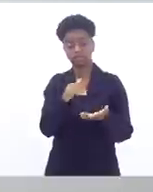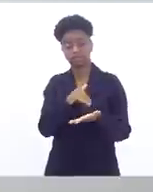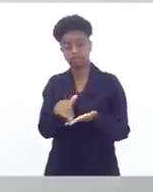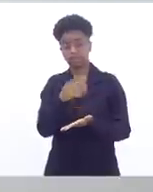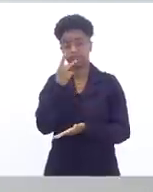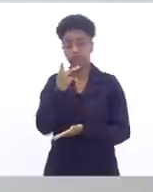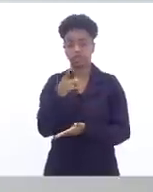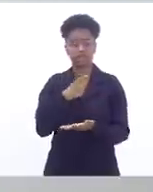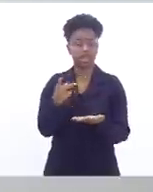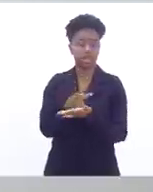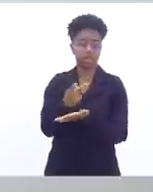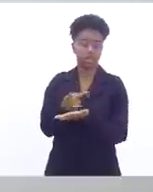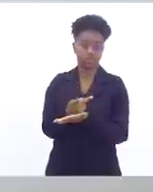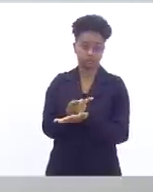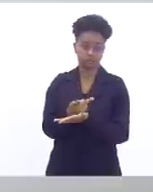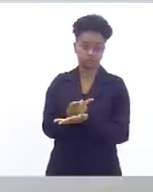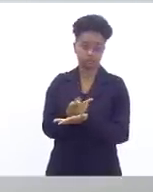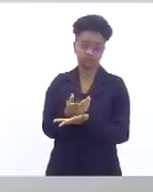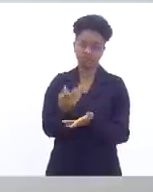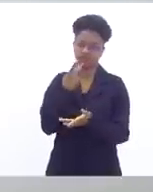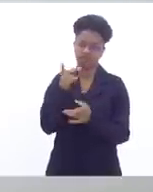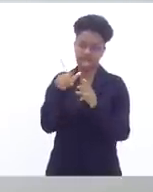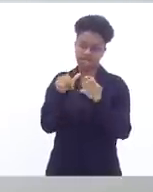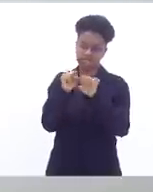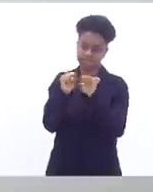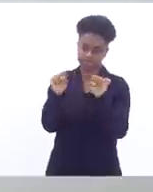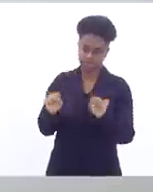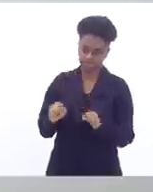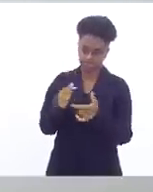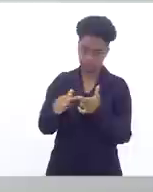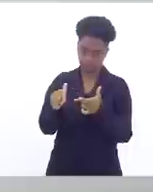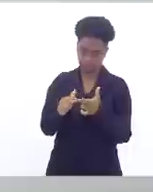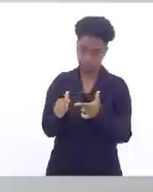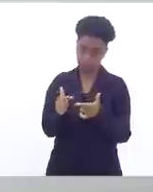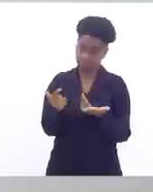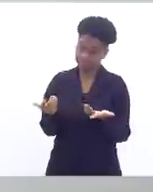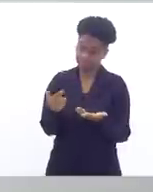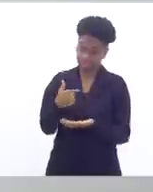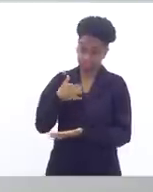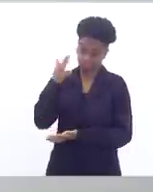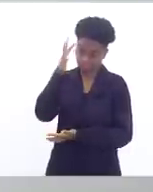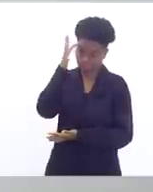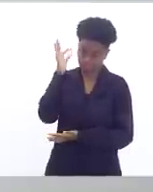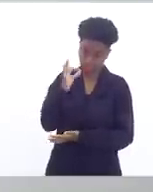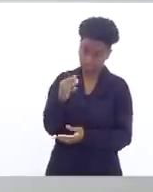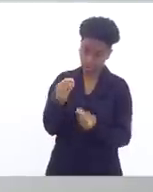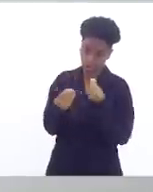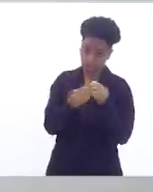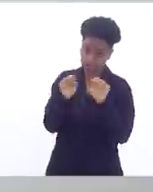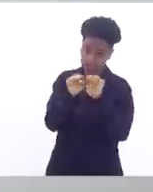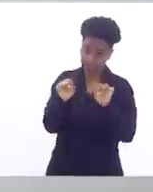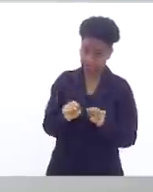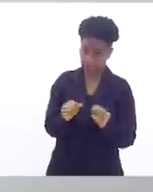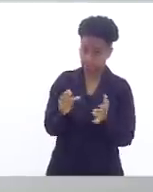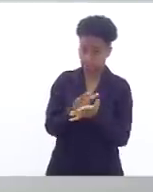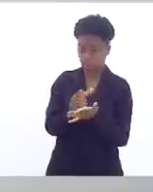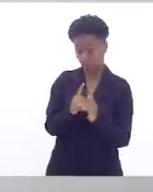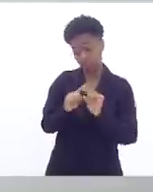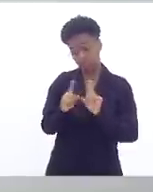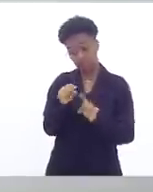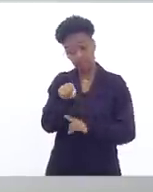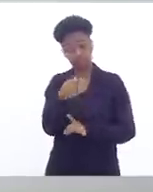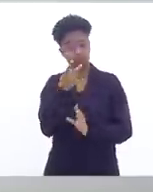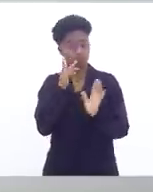perguntei que erro falou que é um erro do sistema que eu não consigo entender esse sistema Mas foi o que ele falou